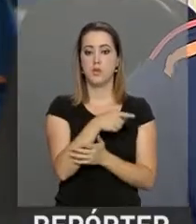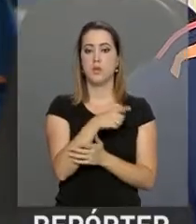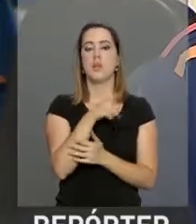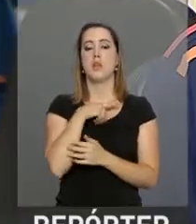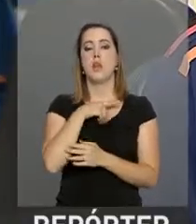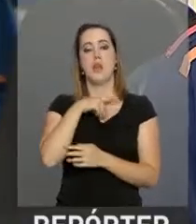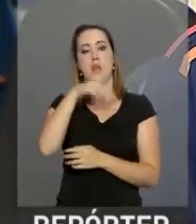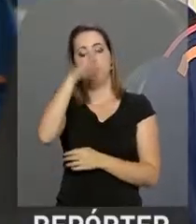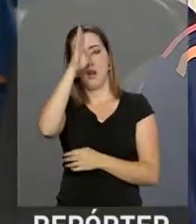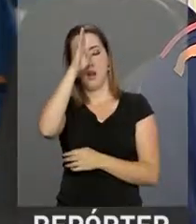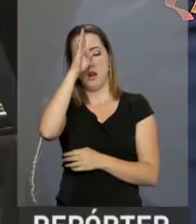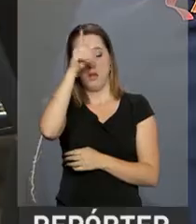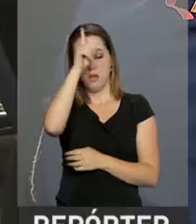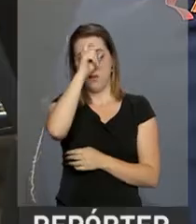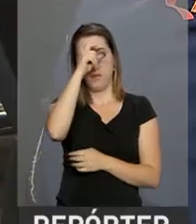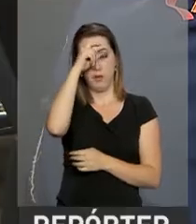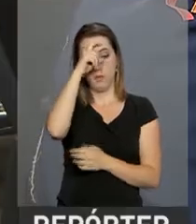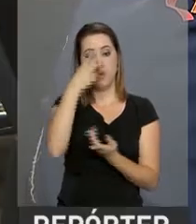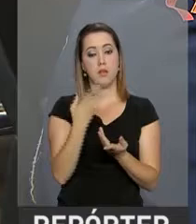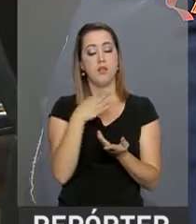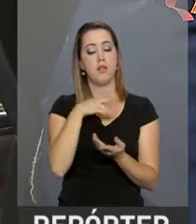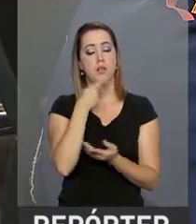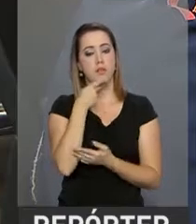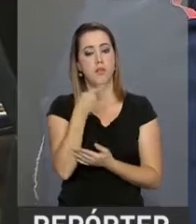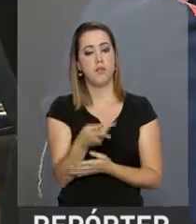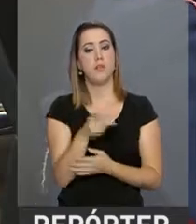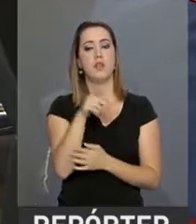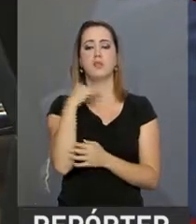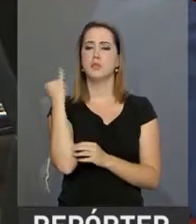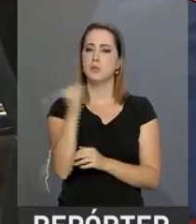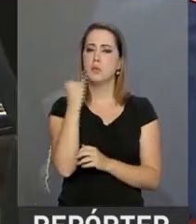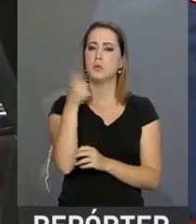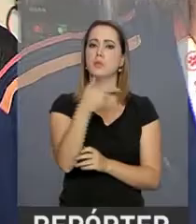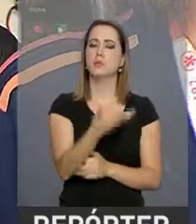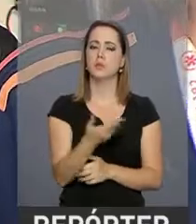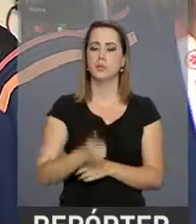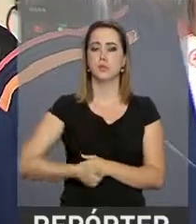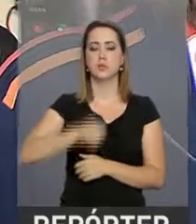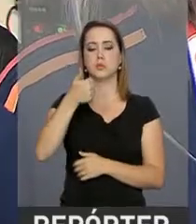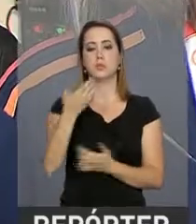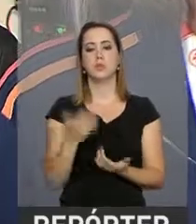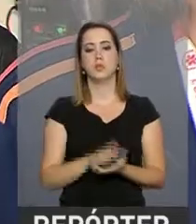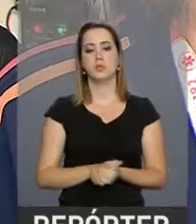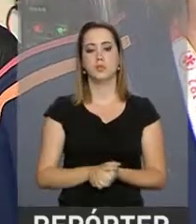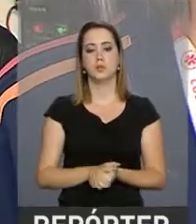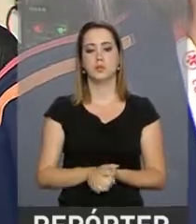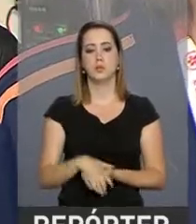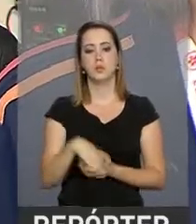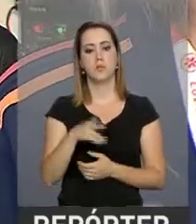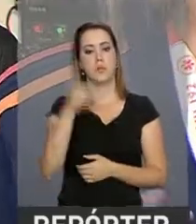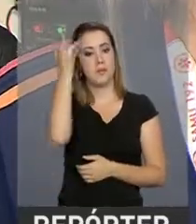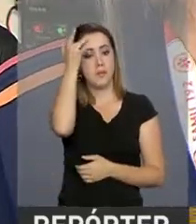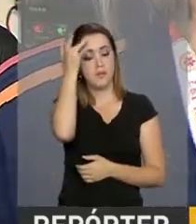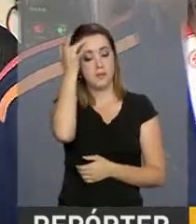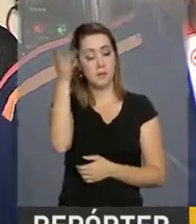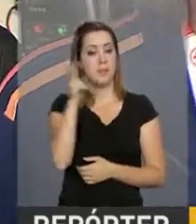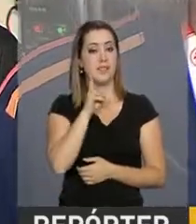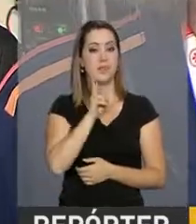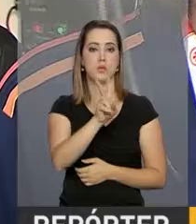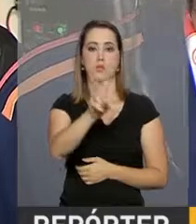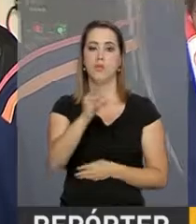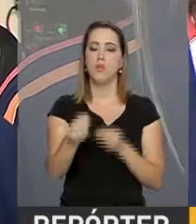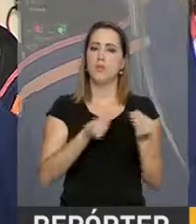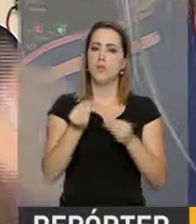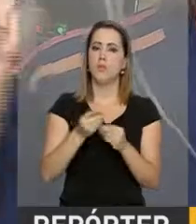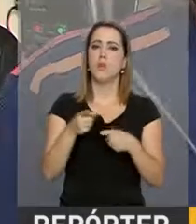que a informatização dos dados possibilita um atendimento mais ciente o acesso é mais fácil por exemplo eu consigo a evolução